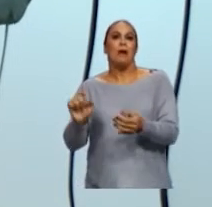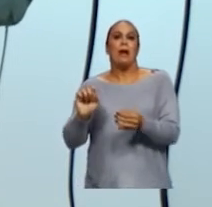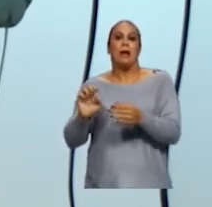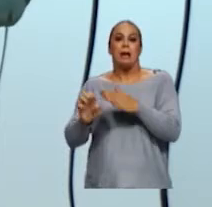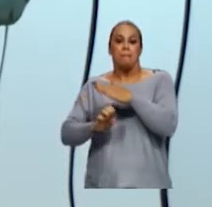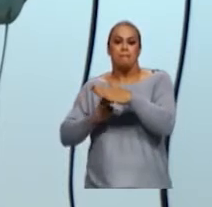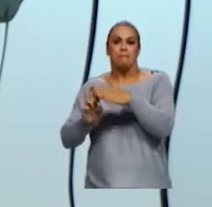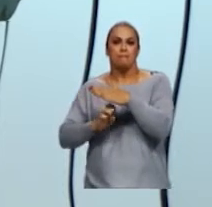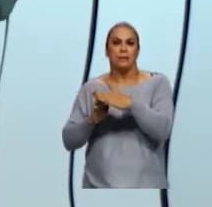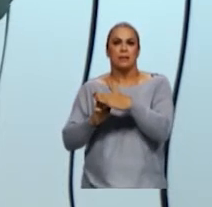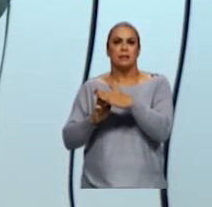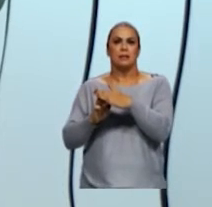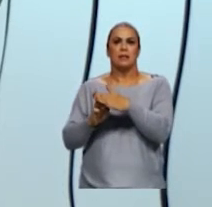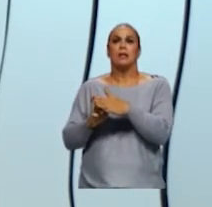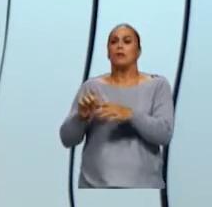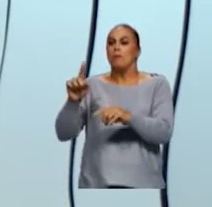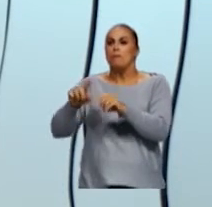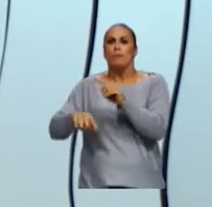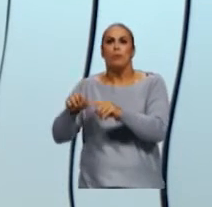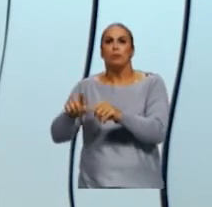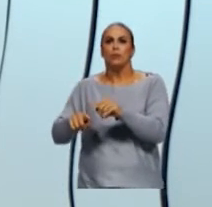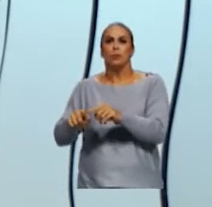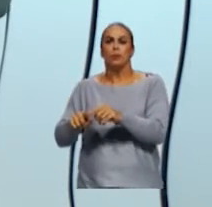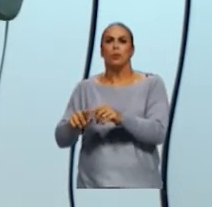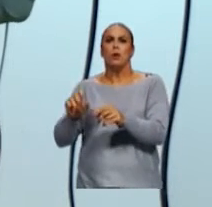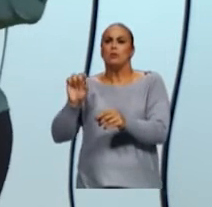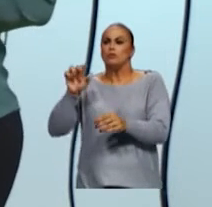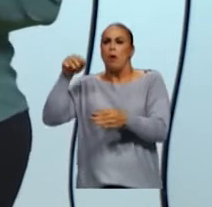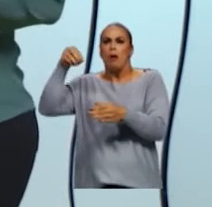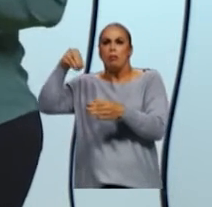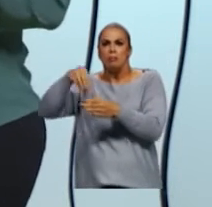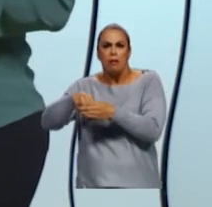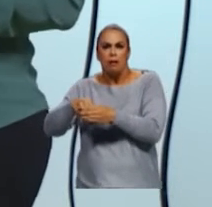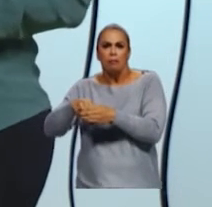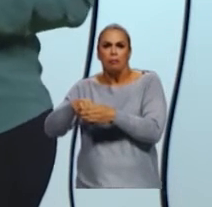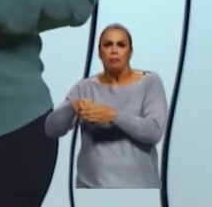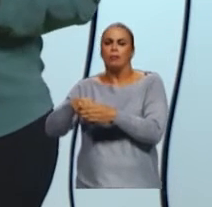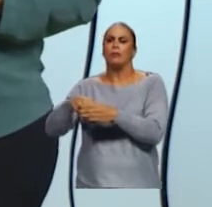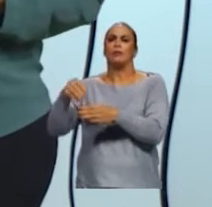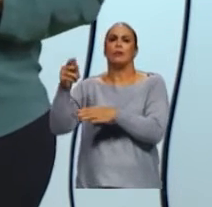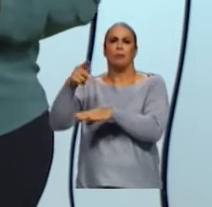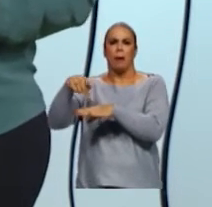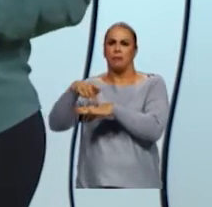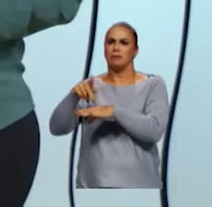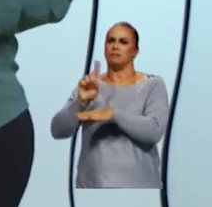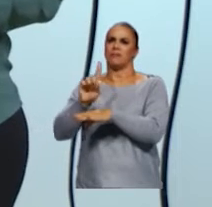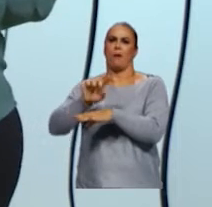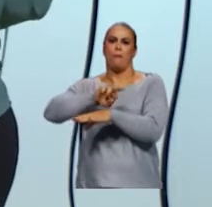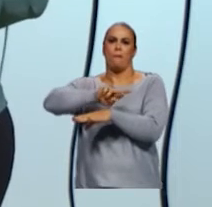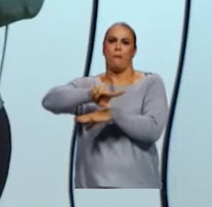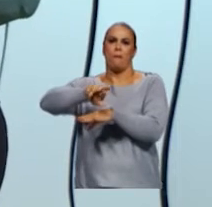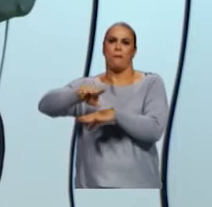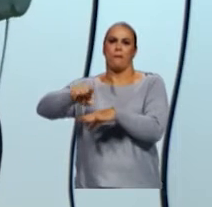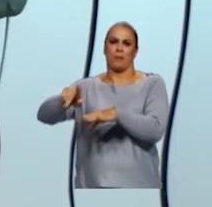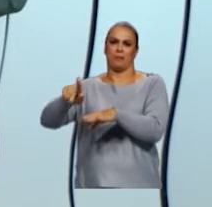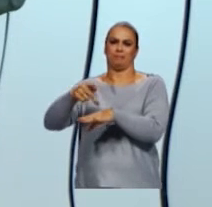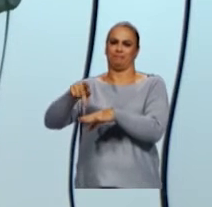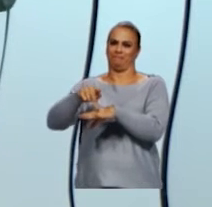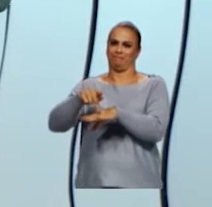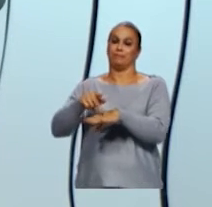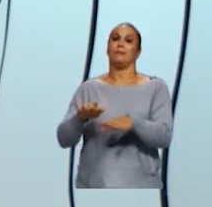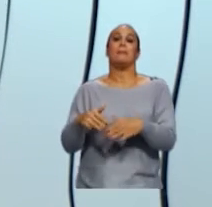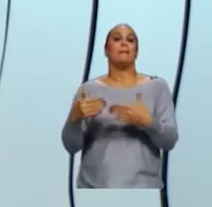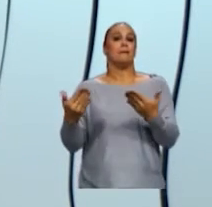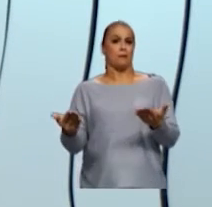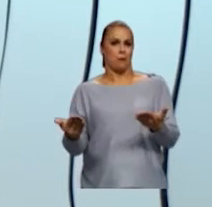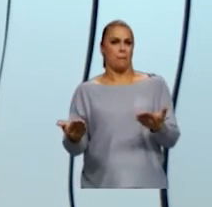produção está diluída em vários países do mundo. E para a gente retomar aqueles conceitos que trabalhamos